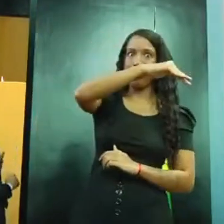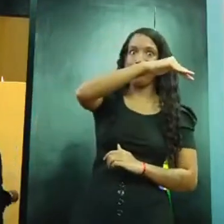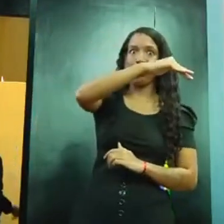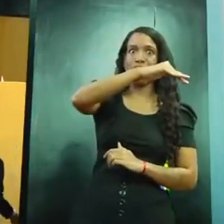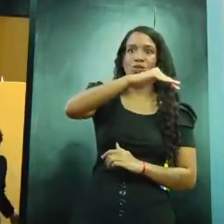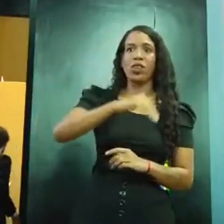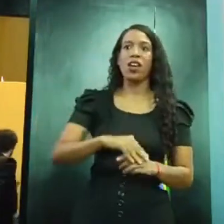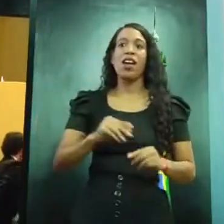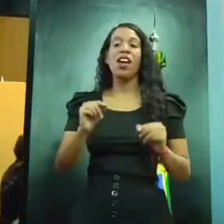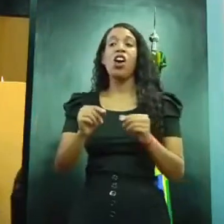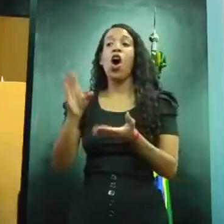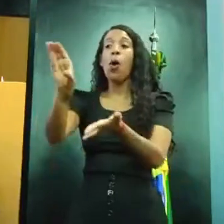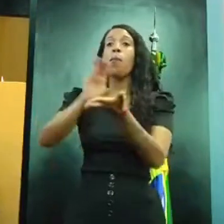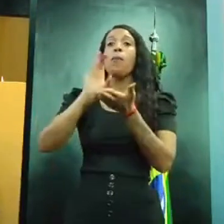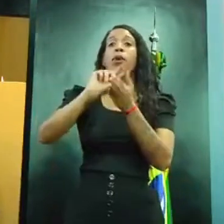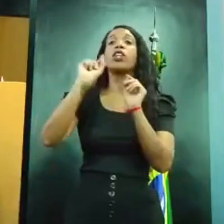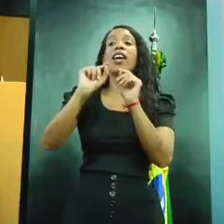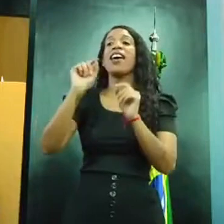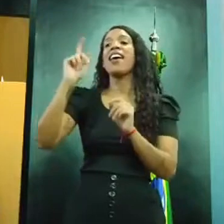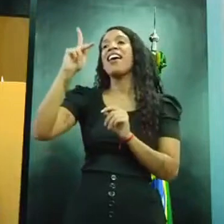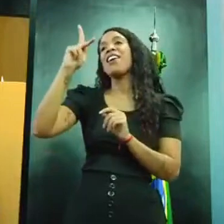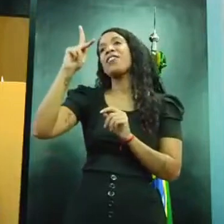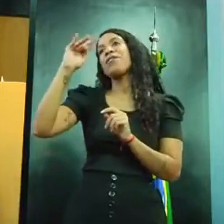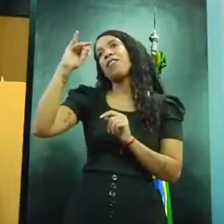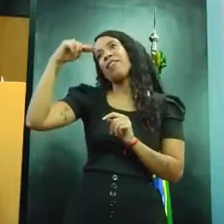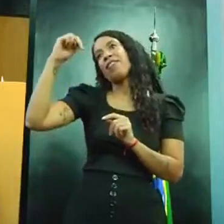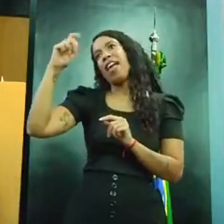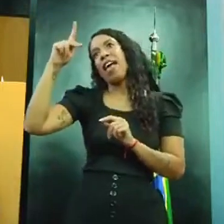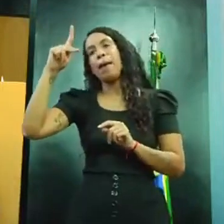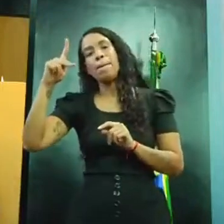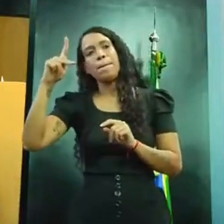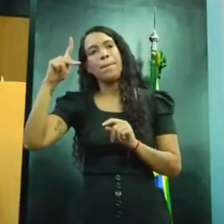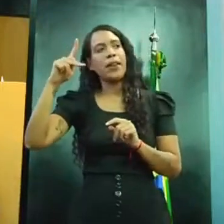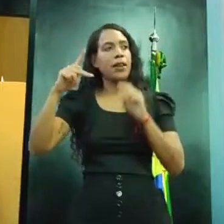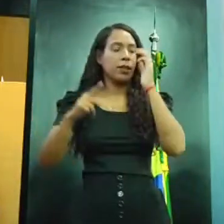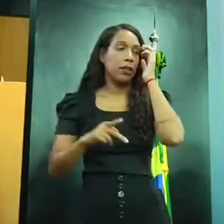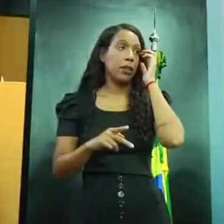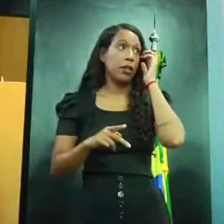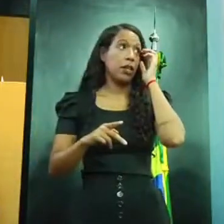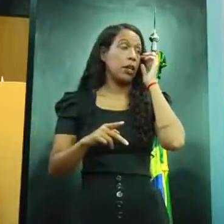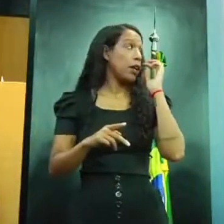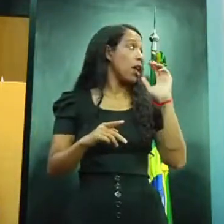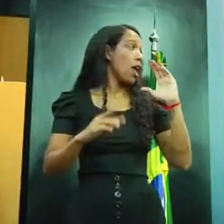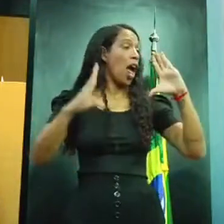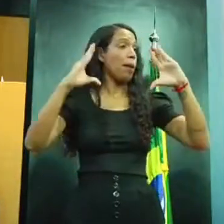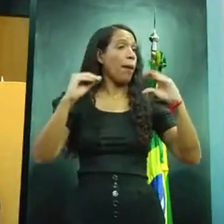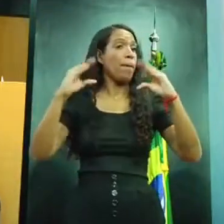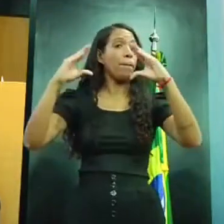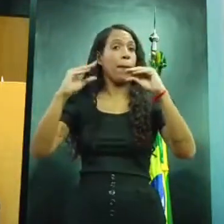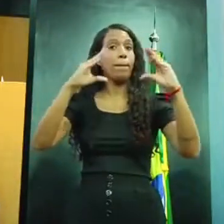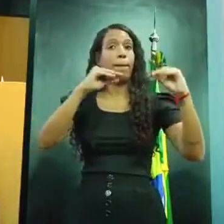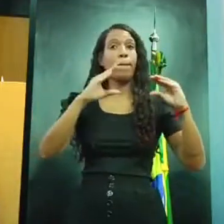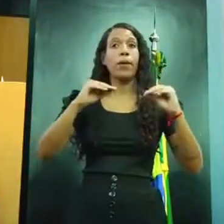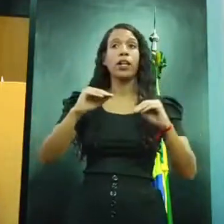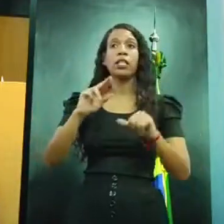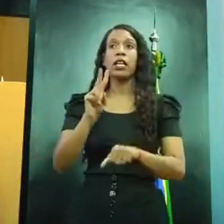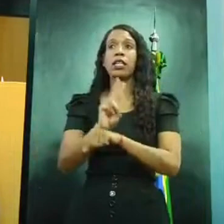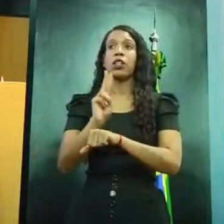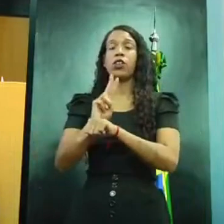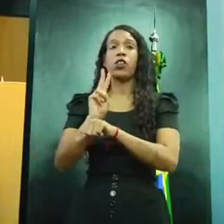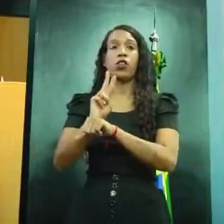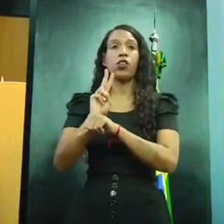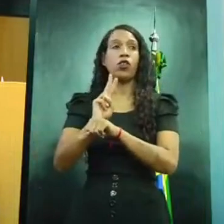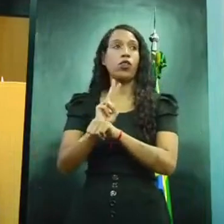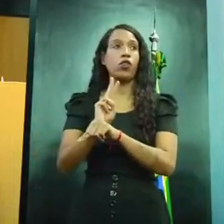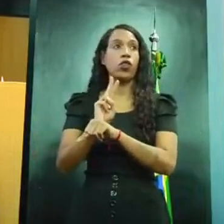Pancera, foi financiado pela FINEP. As molas que estabilizam os vãos principais